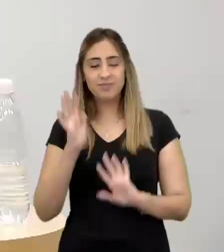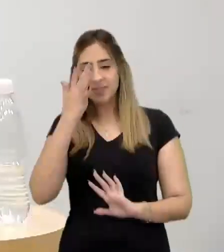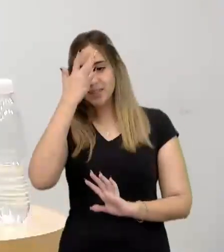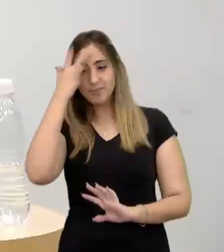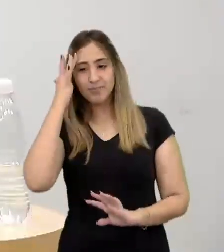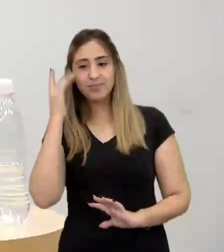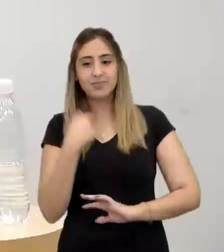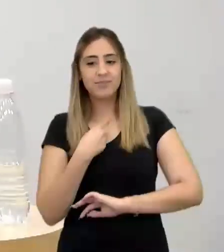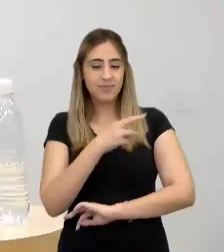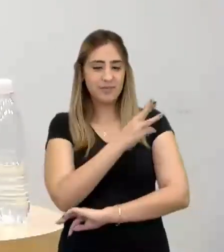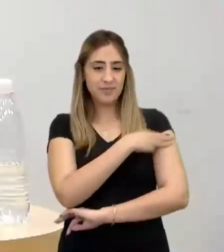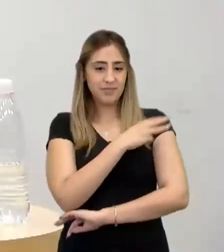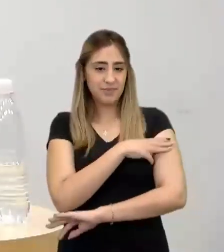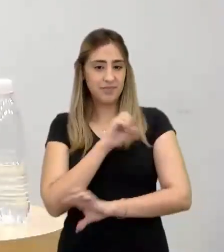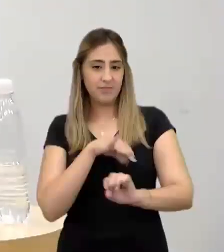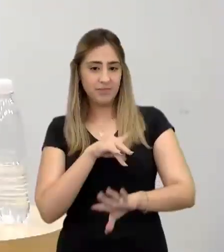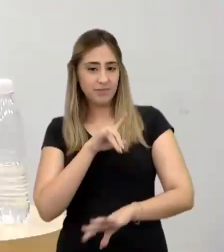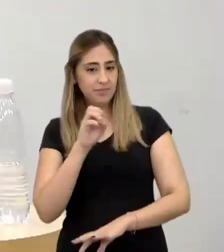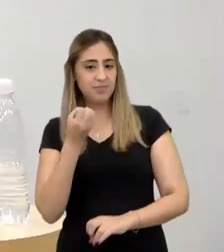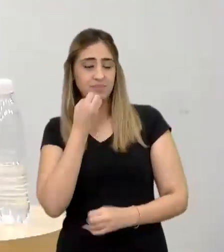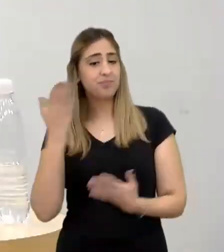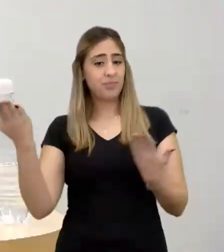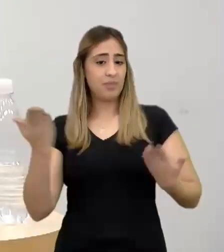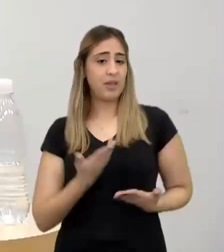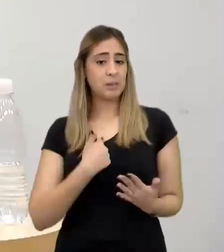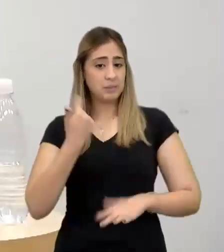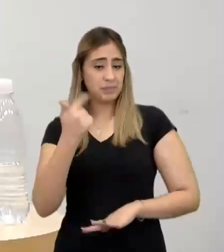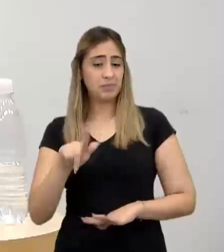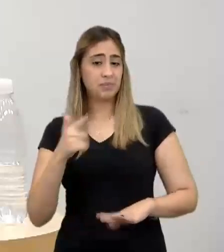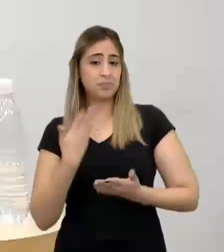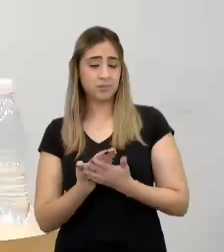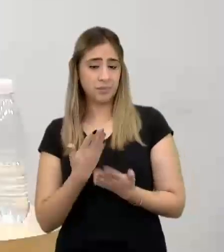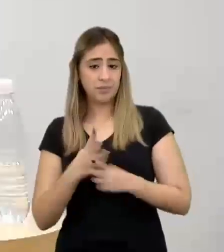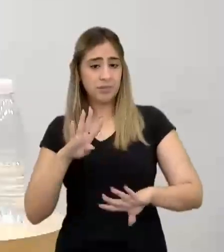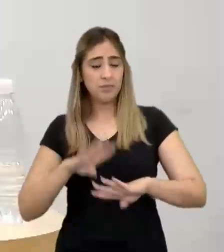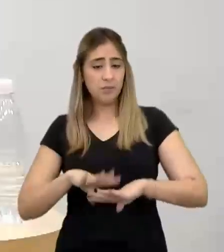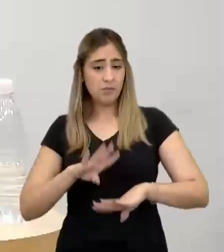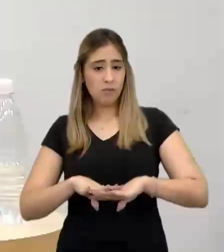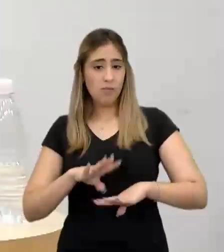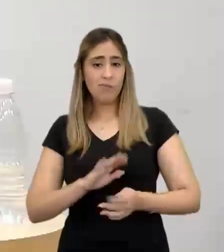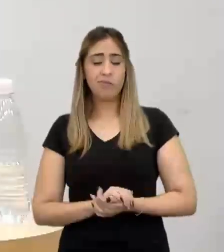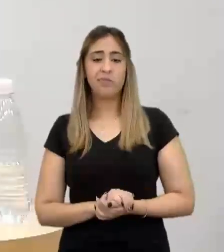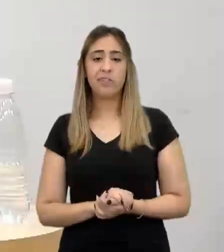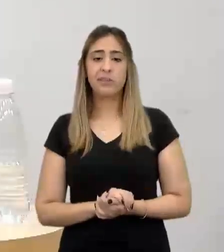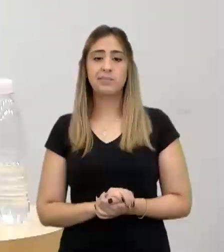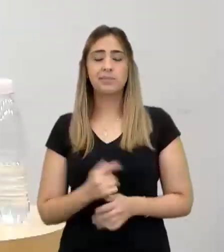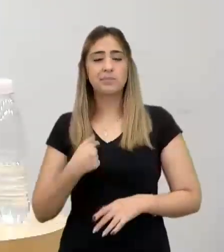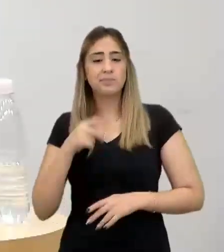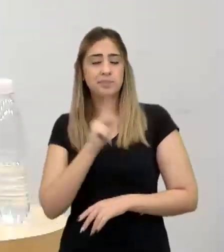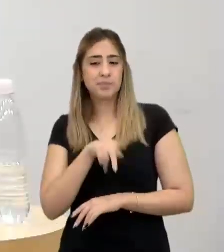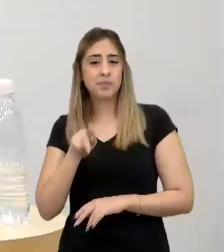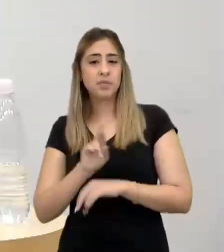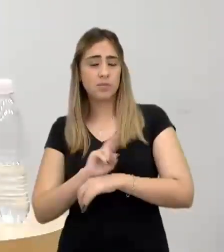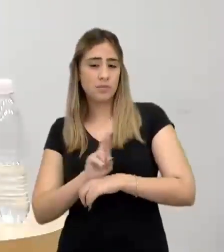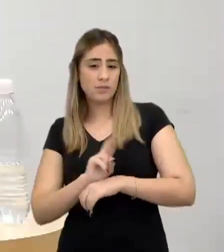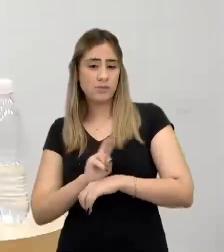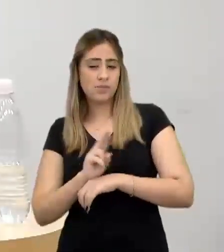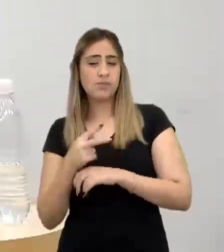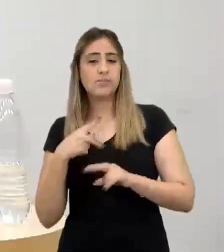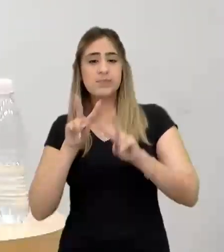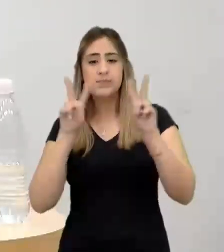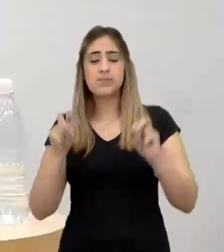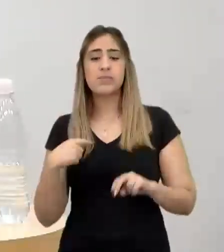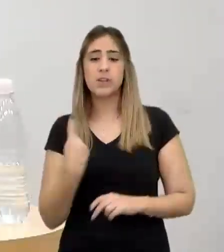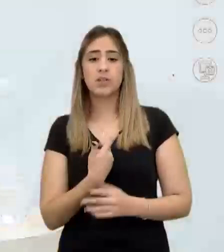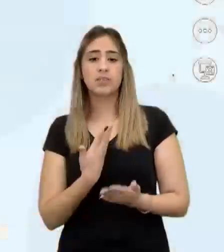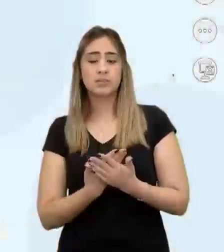Olá, alunos da terceira série do ensino médio. Sejam todos bem-vindos a mais uma aula de matemática. Eu sou a professora Roberta e o tema da